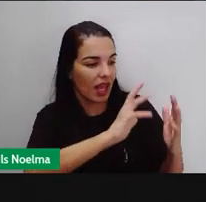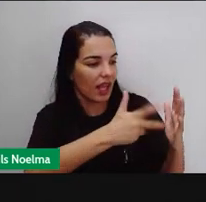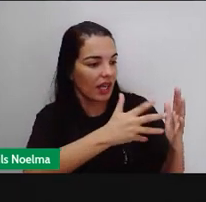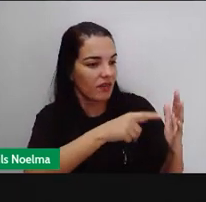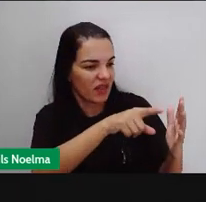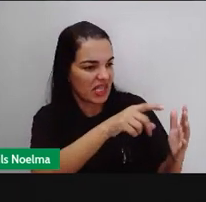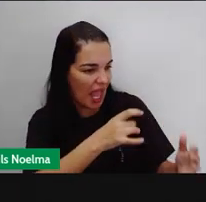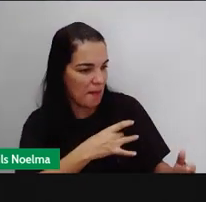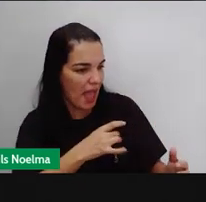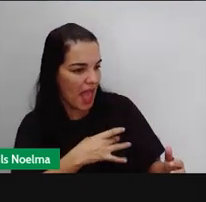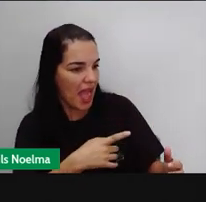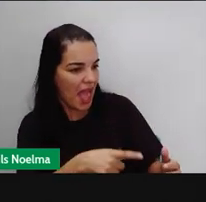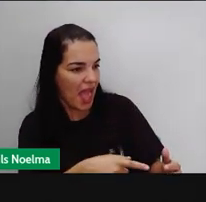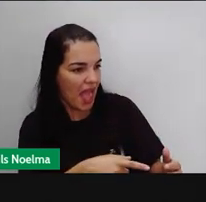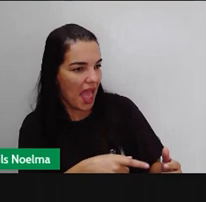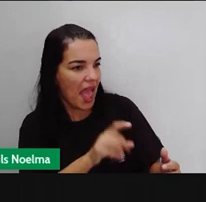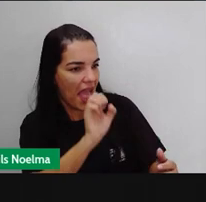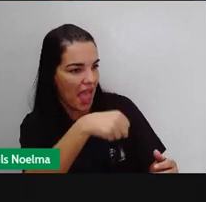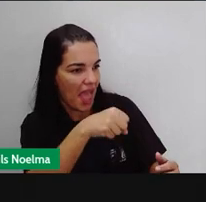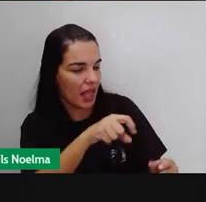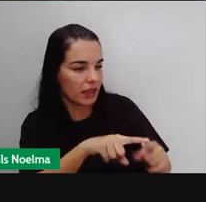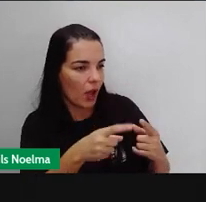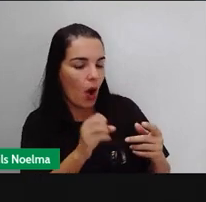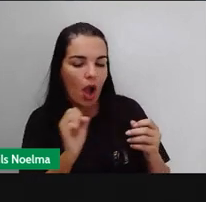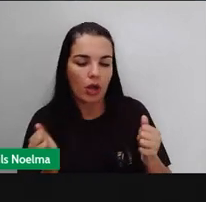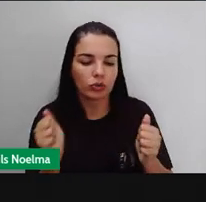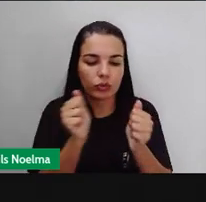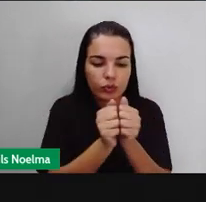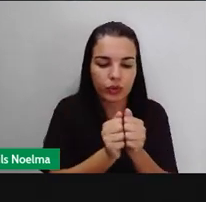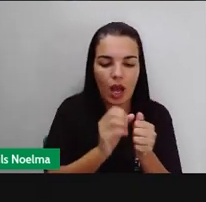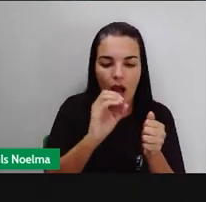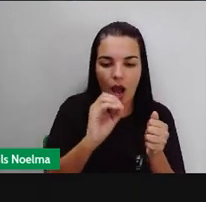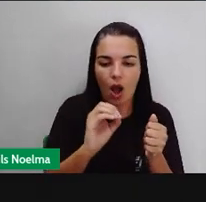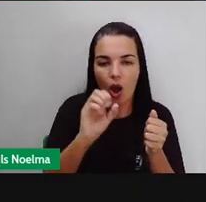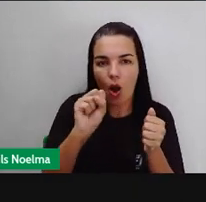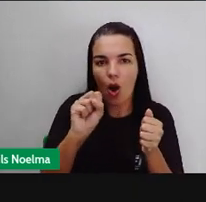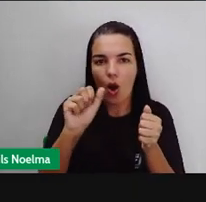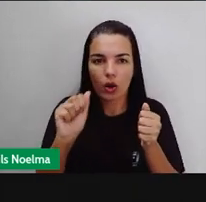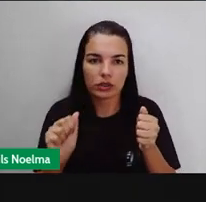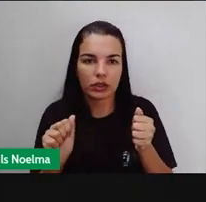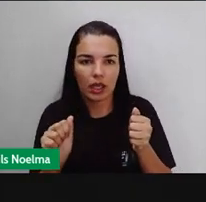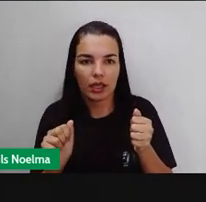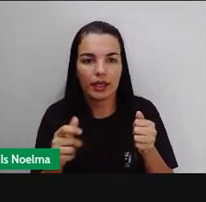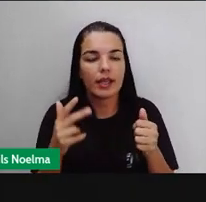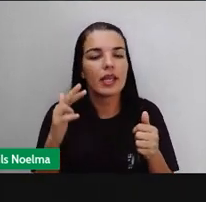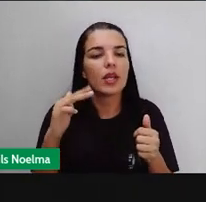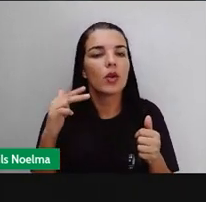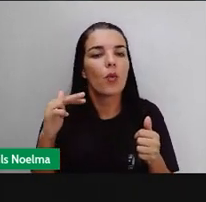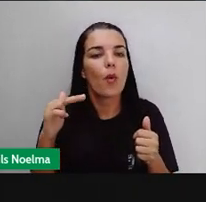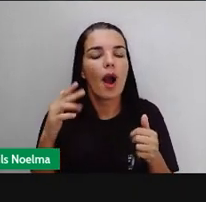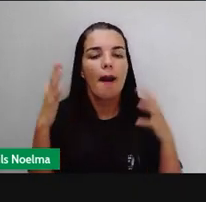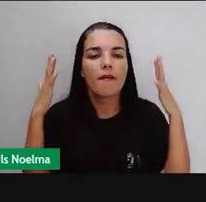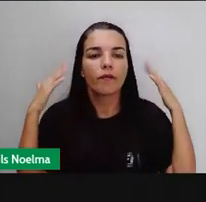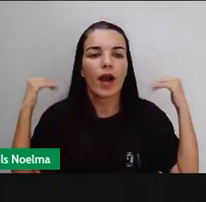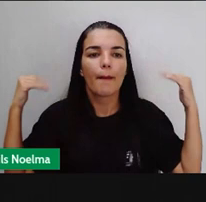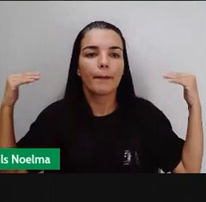adjetivo. Medroso, medrosa. Fama, famoso, famosa.